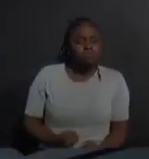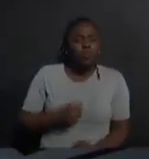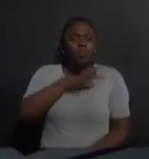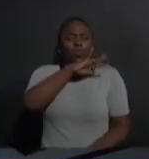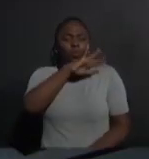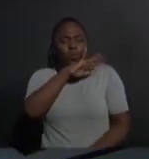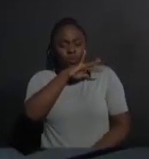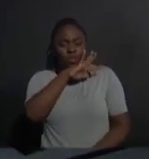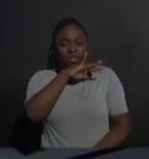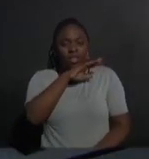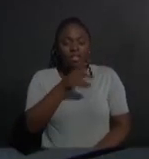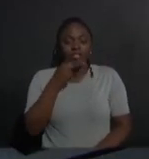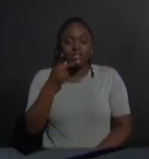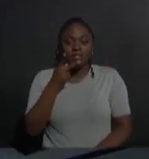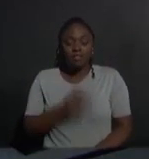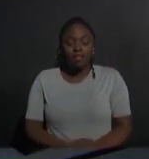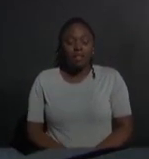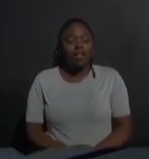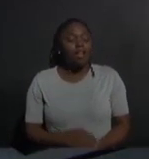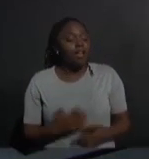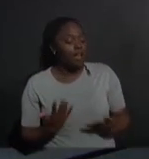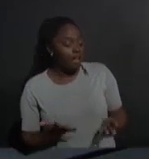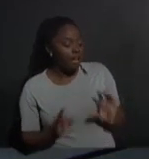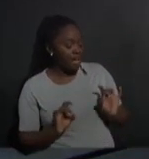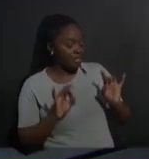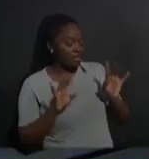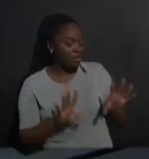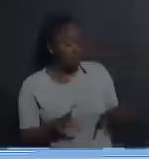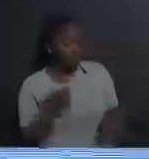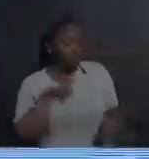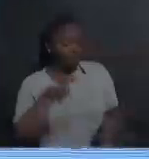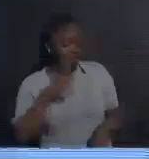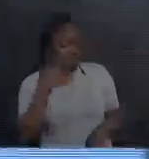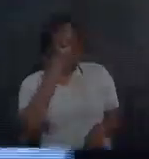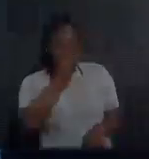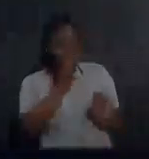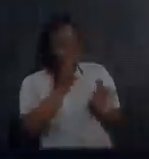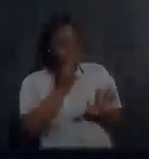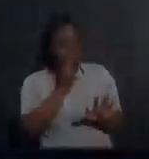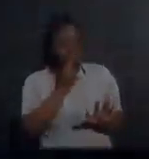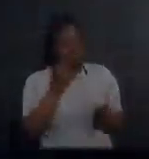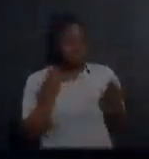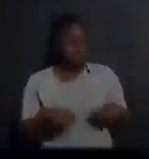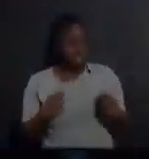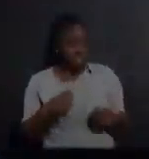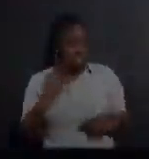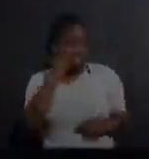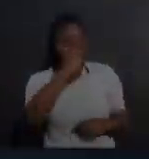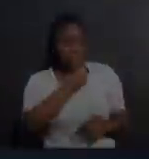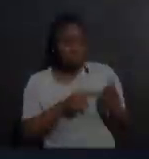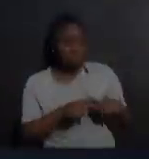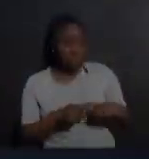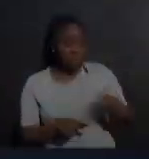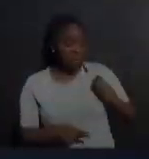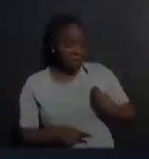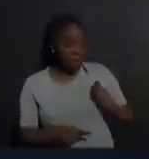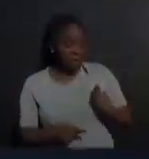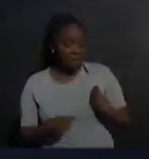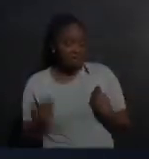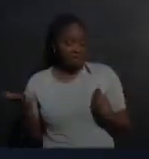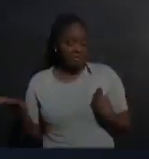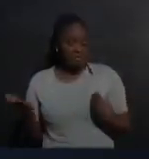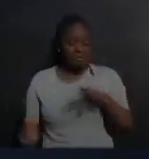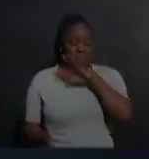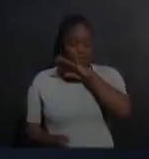horrorosa, que você fala assim, ah, é só isso que eles têm. Eles têm que ser lindos mesmo, porque a vida deles é um pavor, é